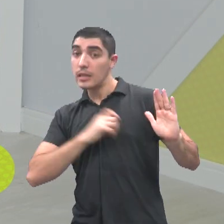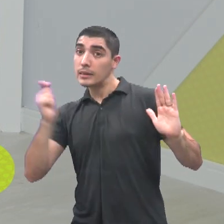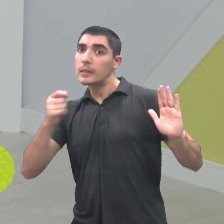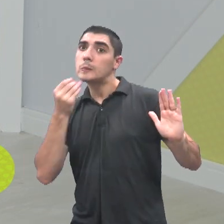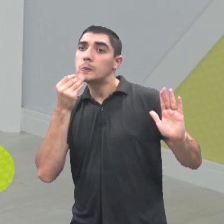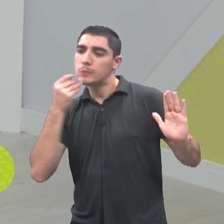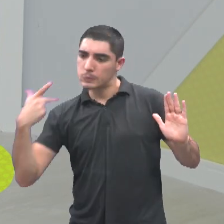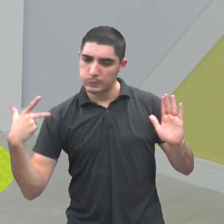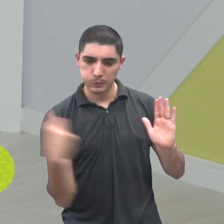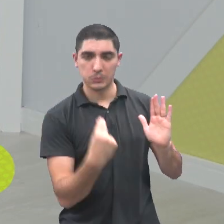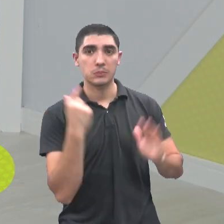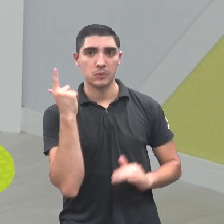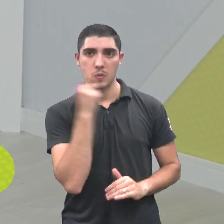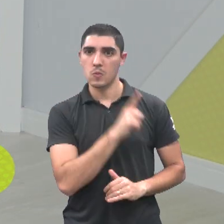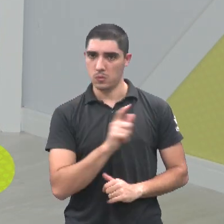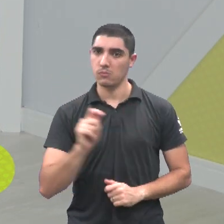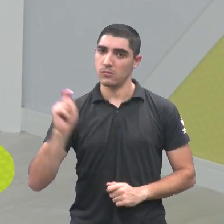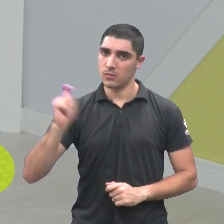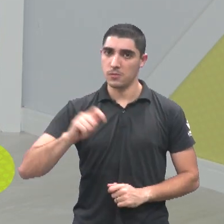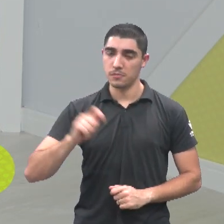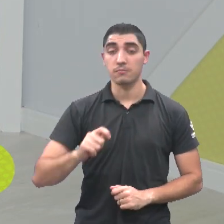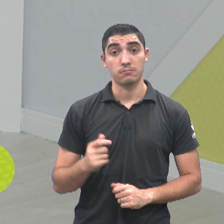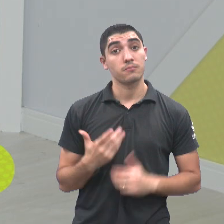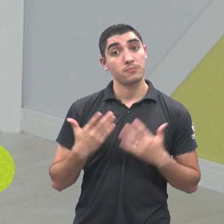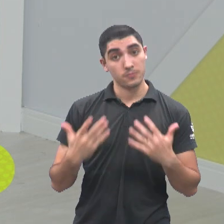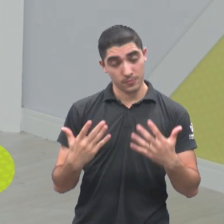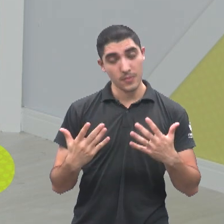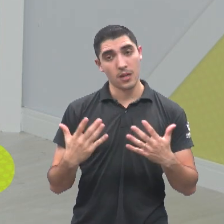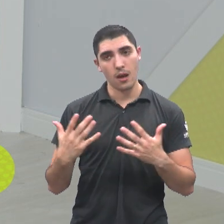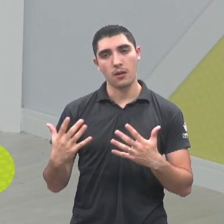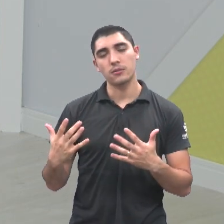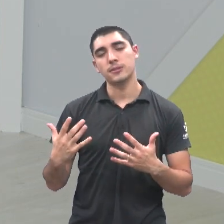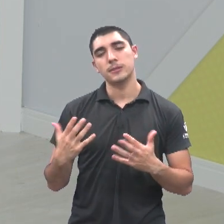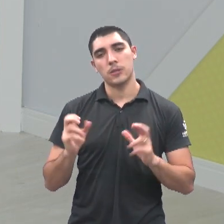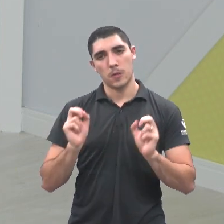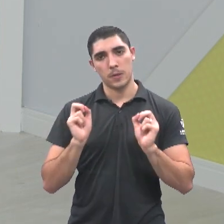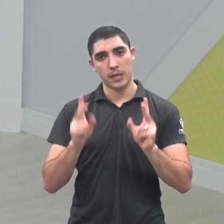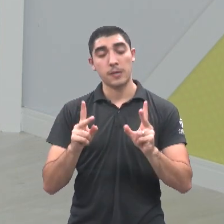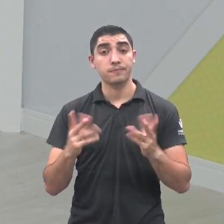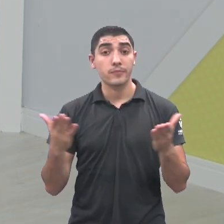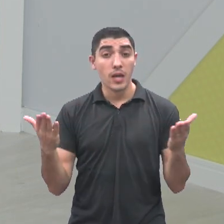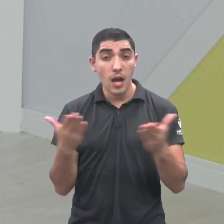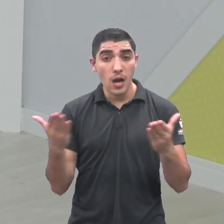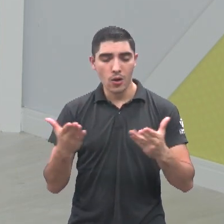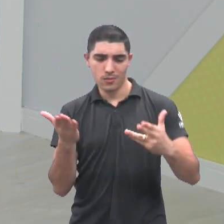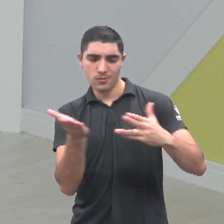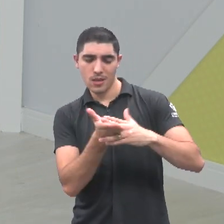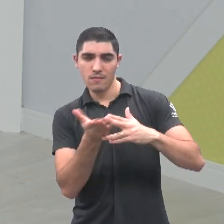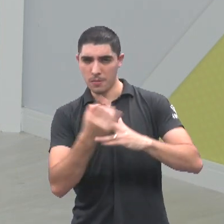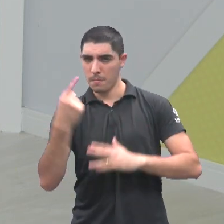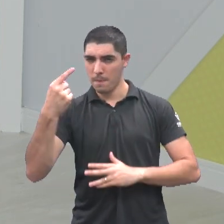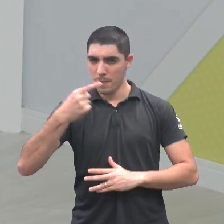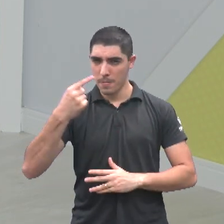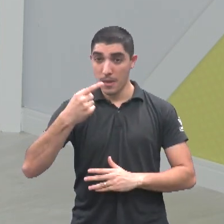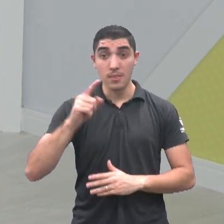G8 aí, restando mais 2 rodadas, 3 com esse jogo do 15, tá certo? A gente vai para o primeiro intervalo do dia. Na volta, a gente vai falar